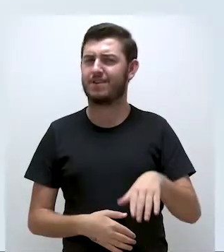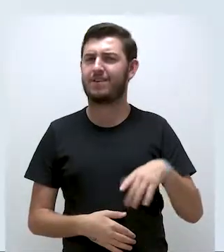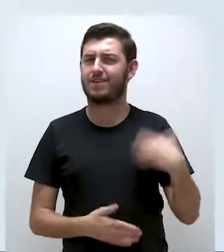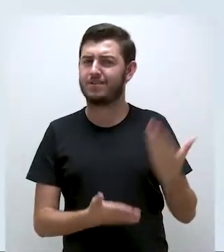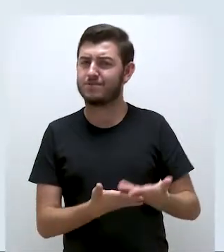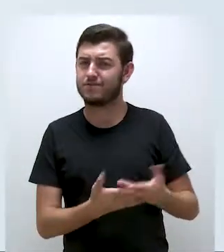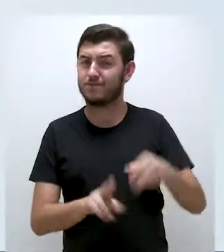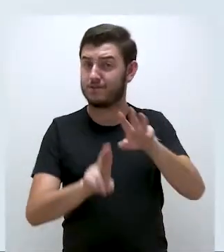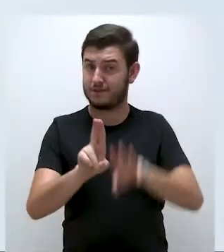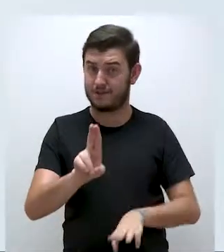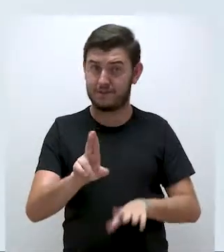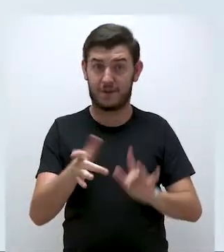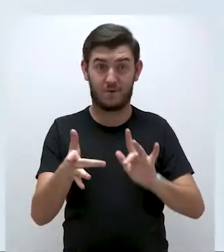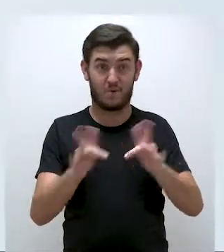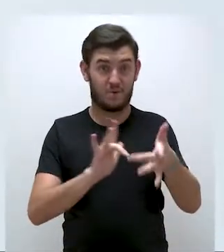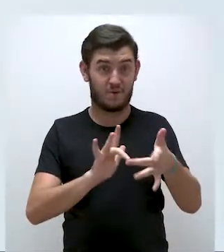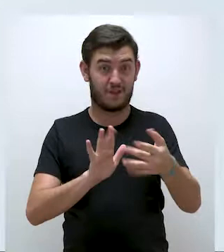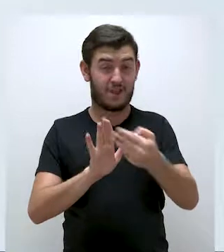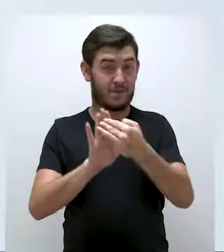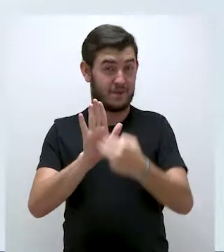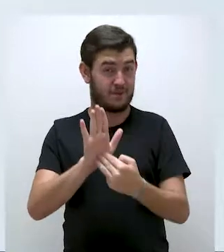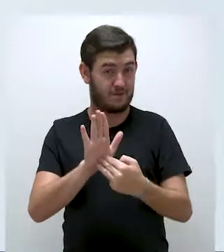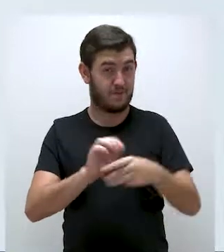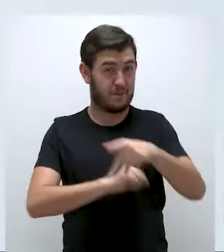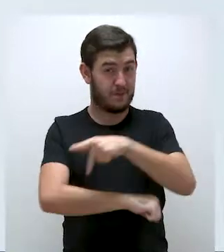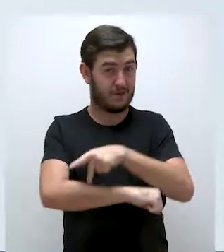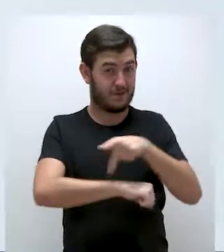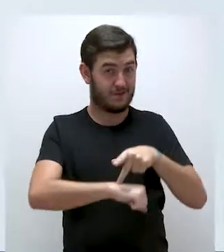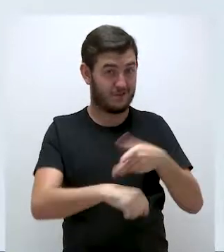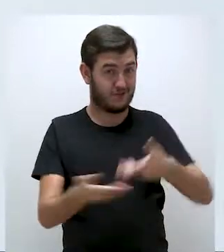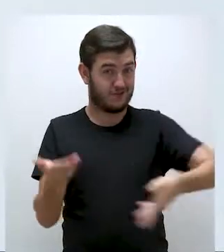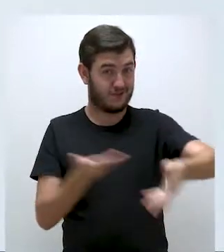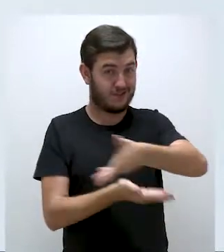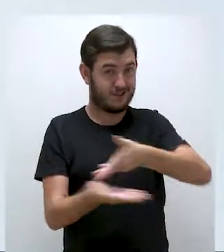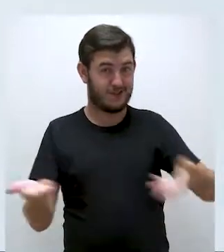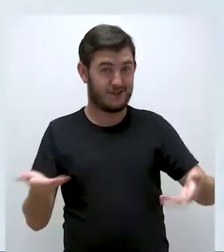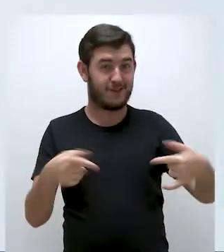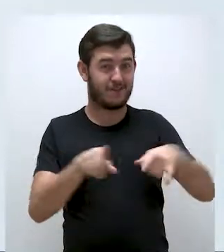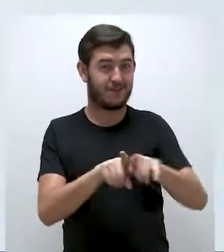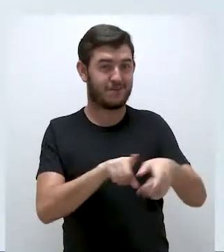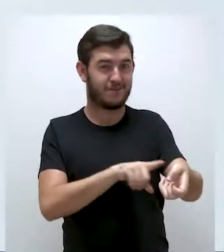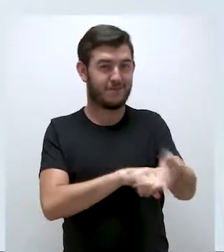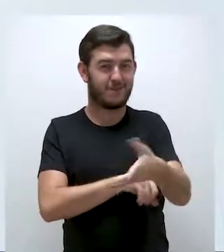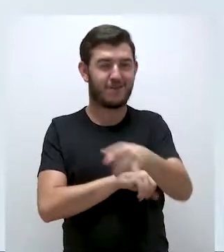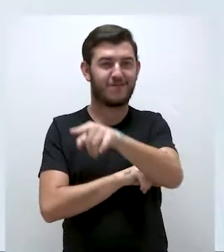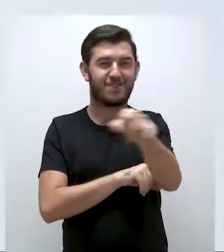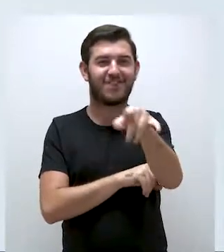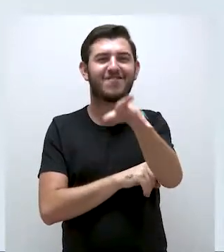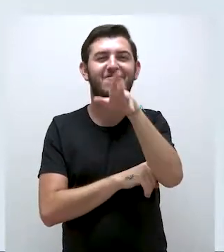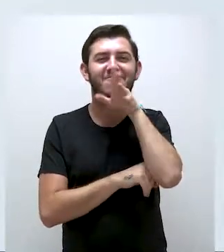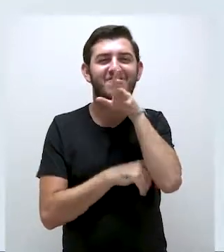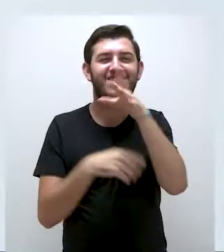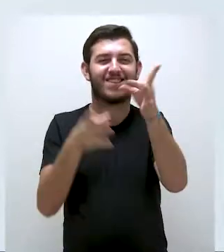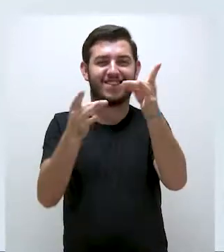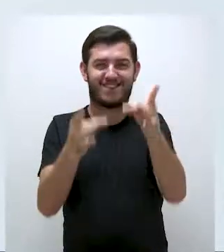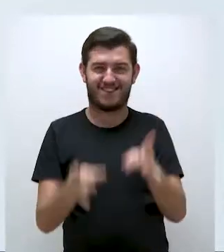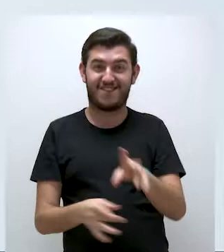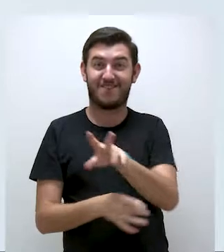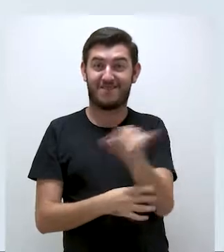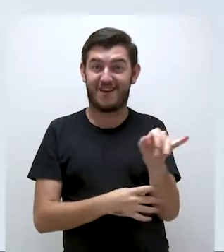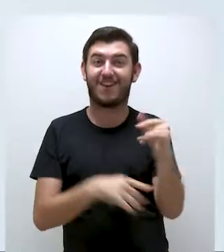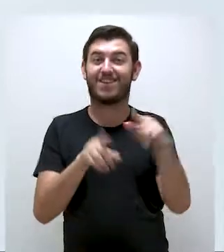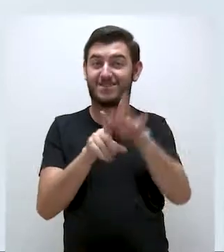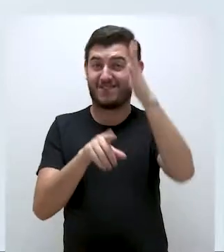Quem estuda na Católica tem contato com uma metodologia pedagógica dinâmica e moderna. Conheça aqui os detalhes e veja como é